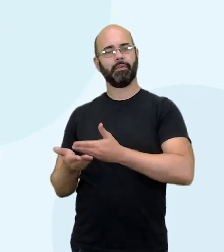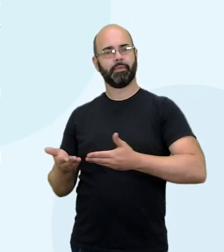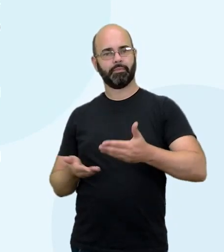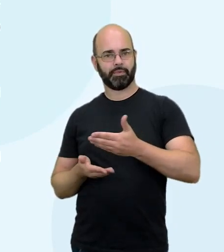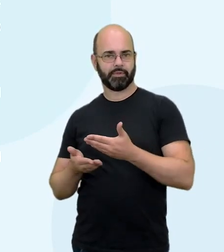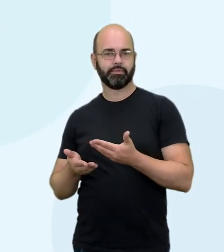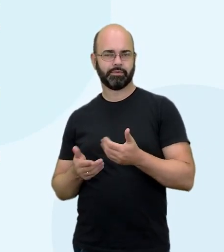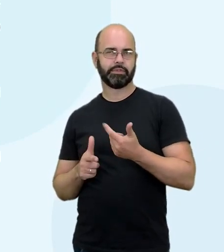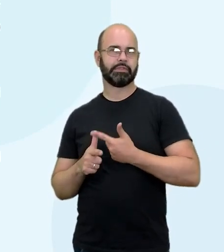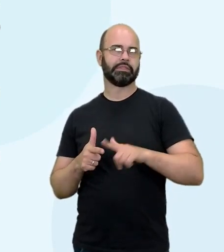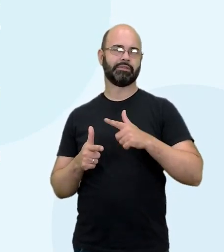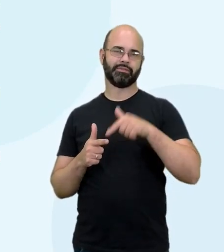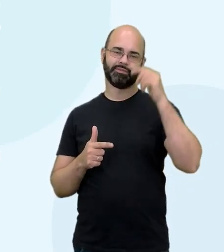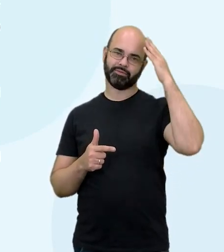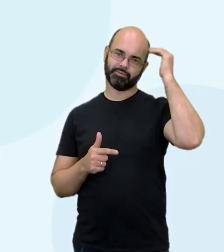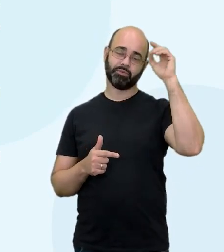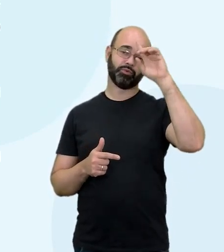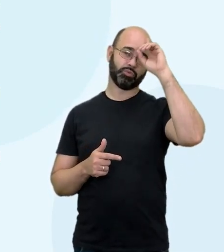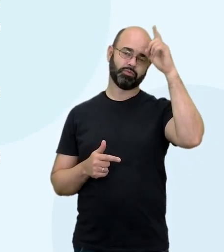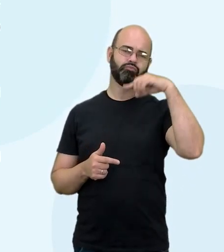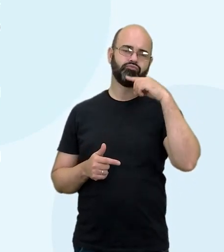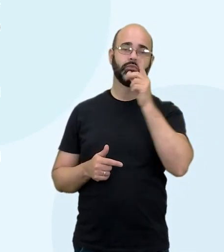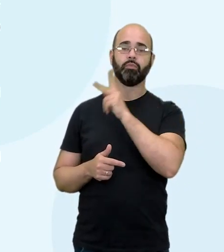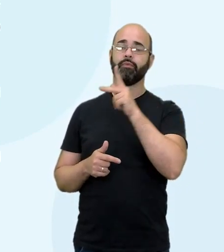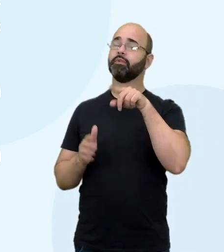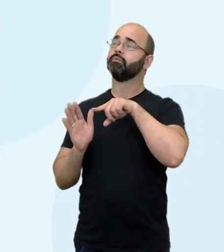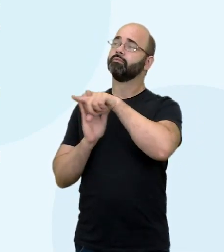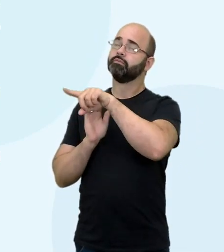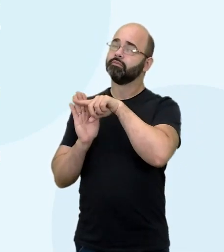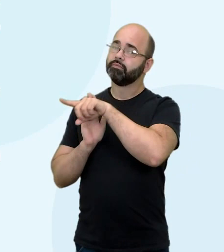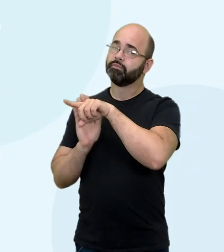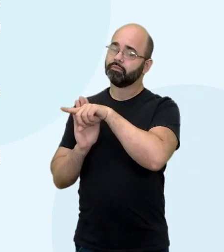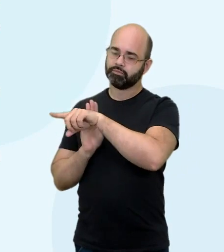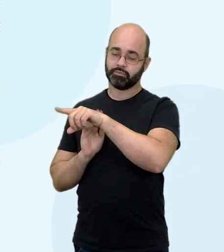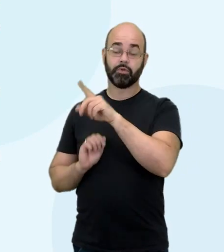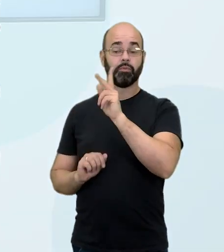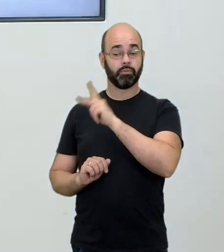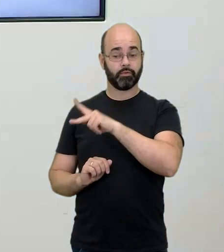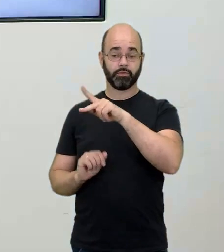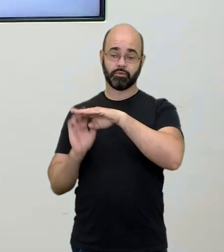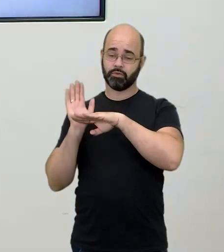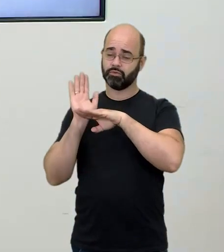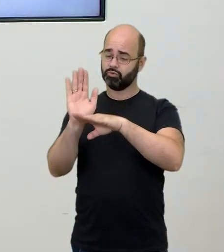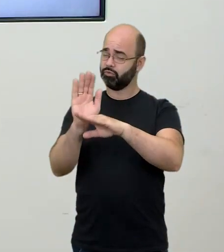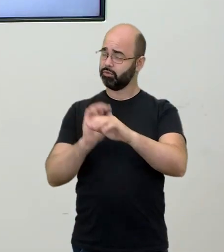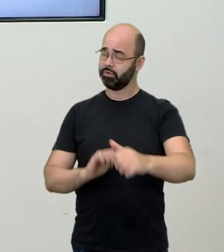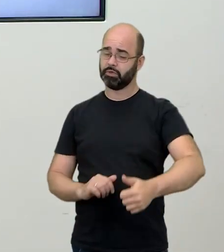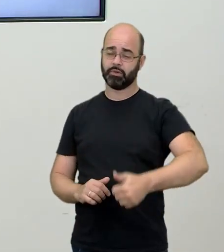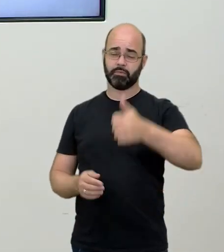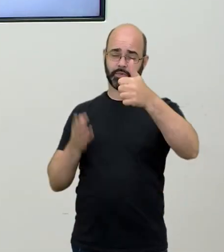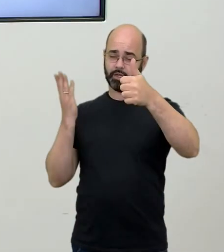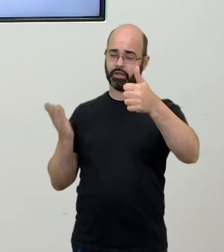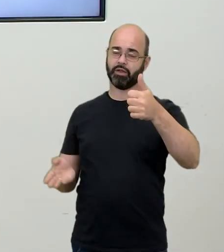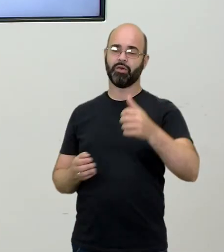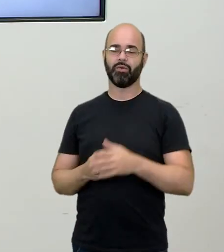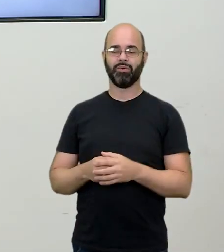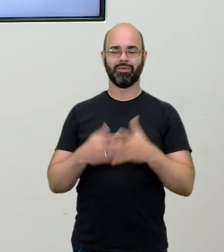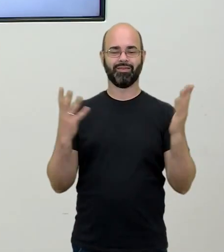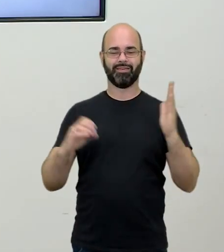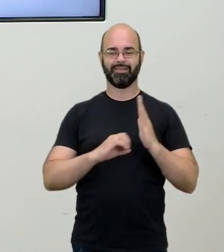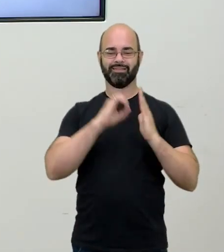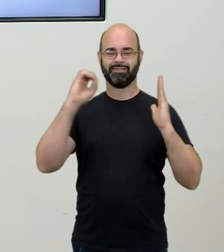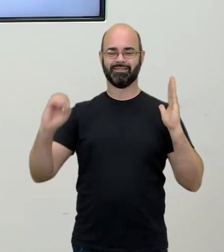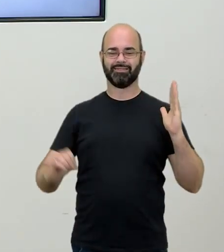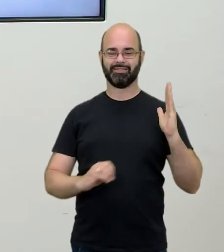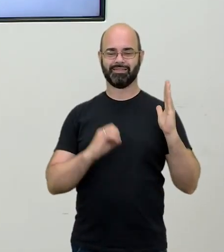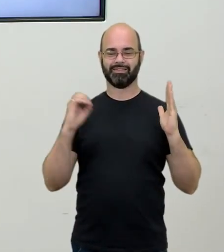problema. Tire dúvidas, busque orientação com seu professor. Ele é a melhor opção para orientá-lo. Vamos chamar a vinheta aí